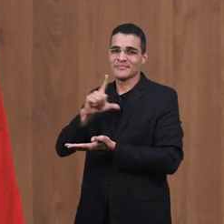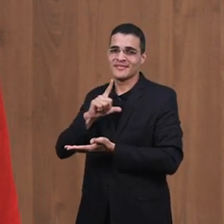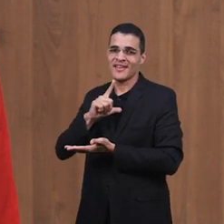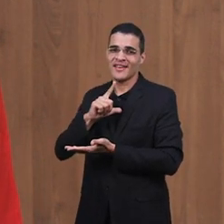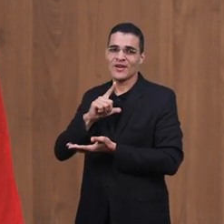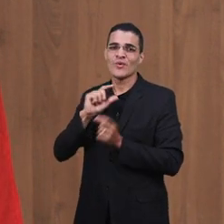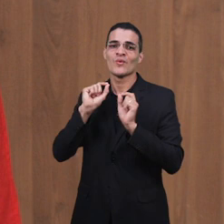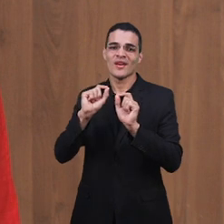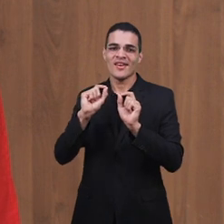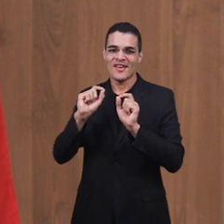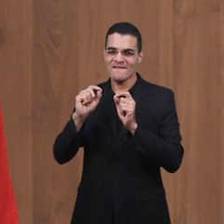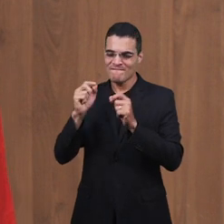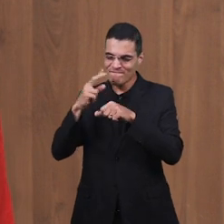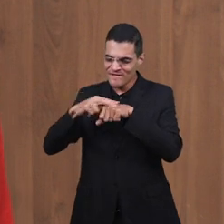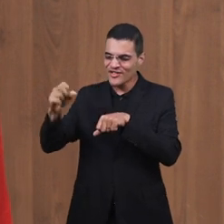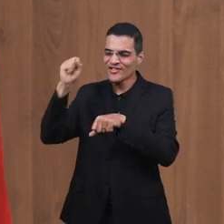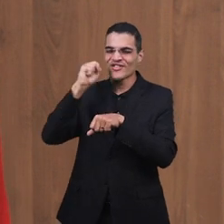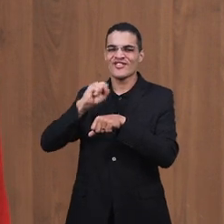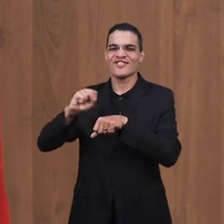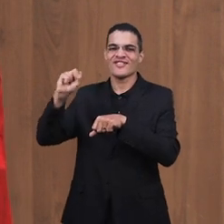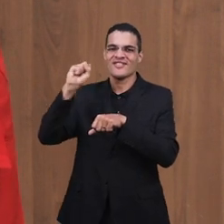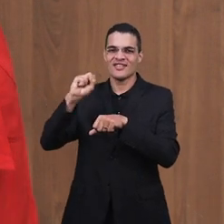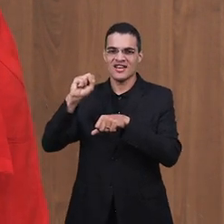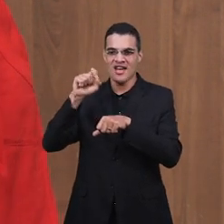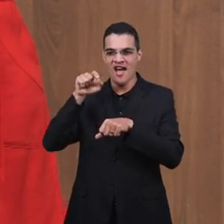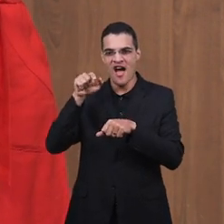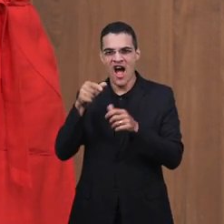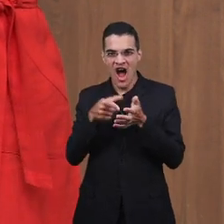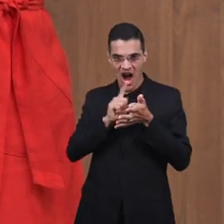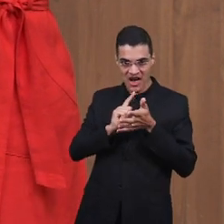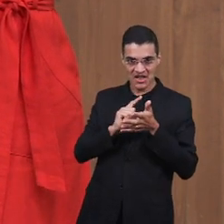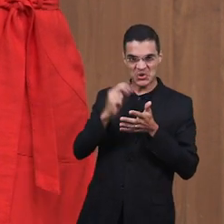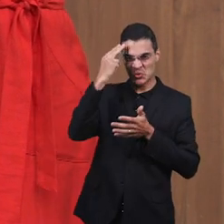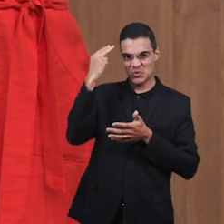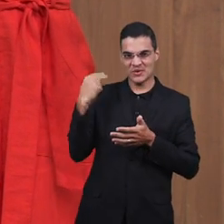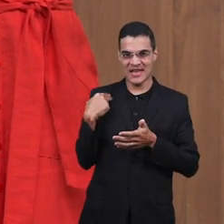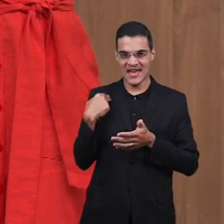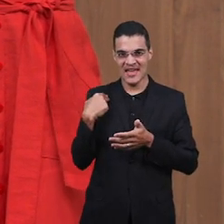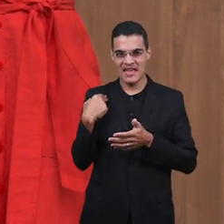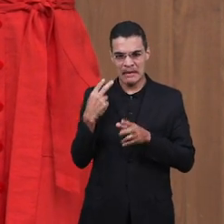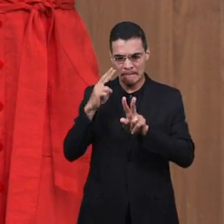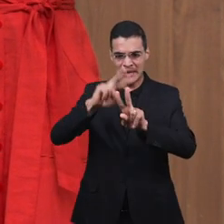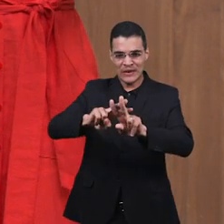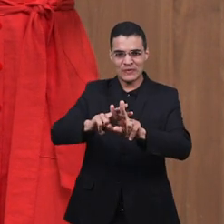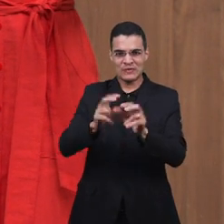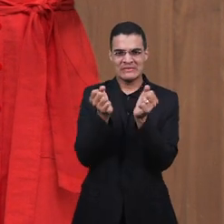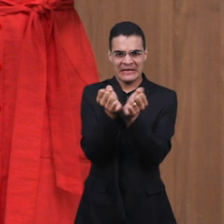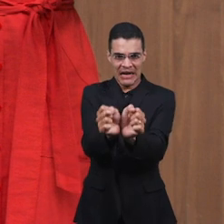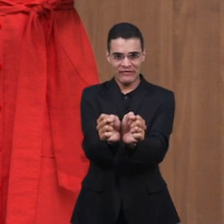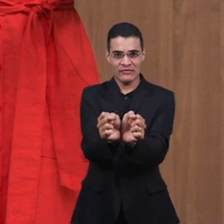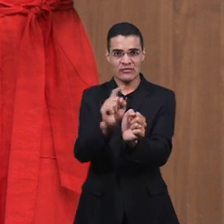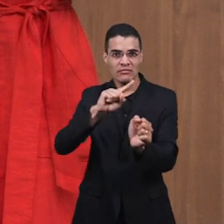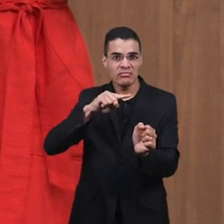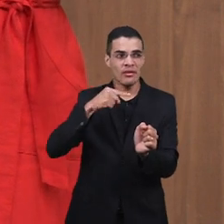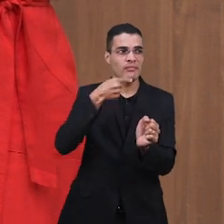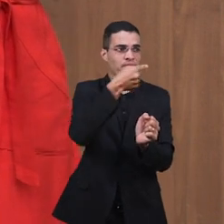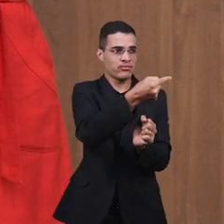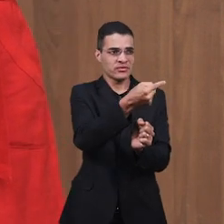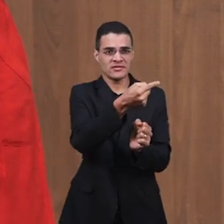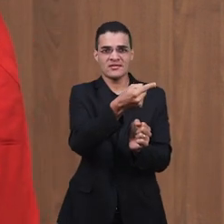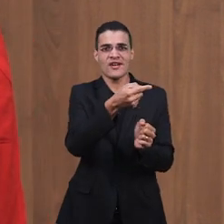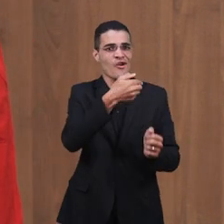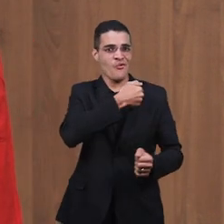alcançamos vitórias. José, de escravo, se tornou governador de todo o Egito.